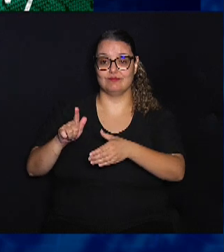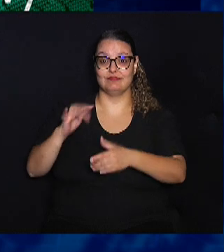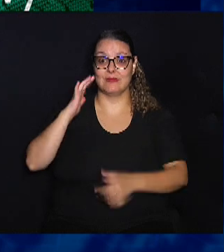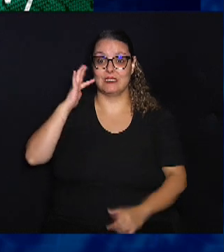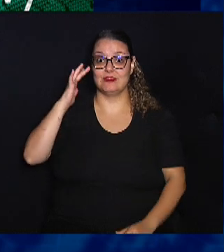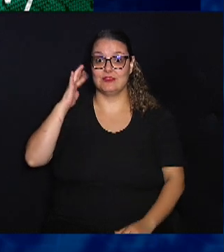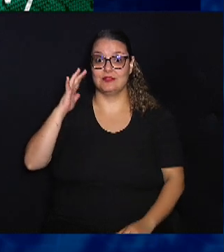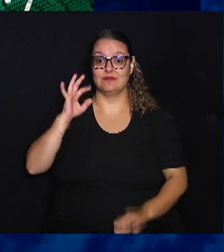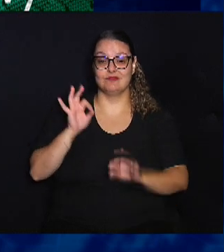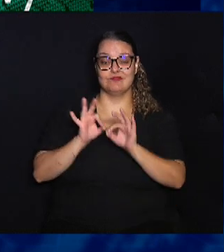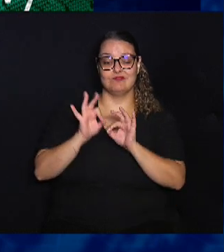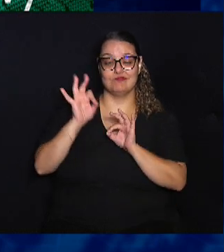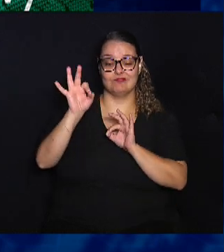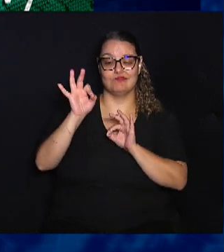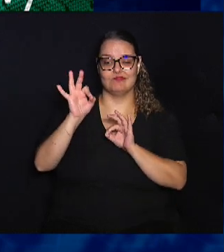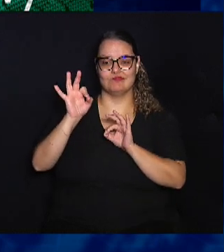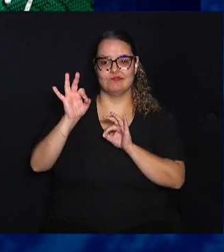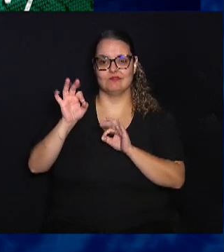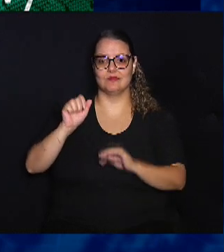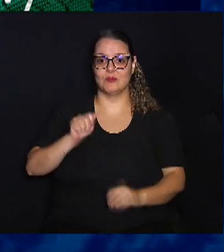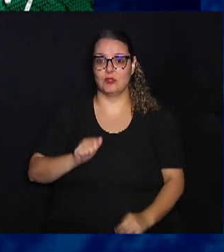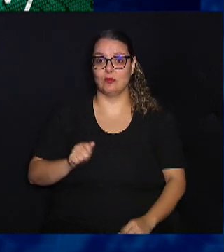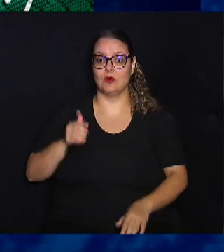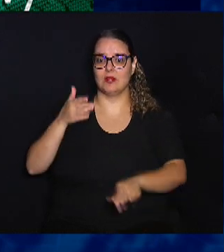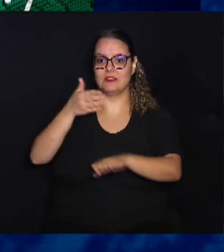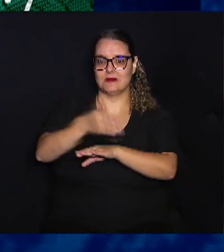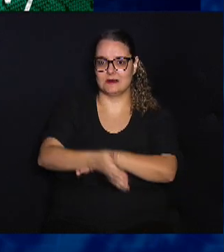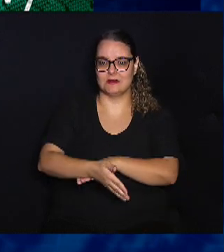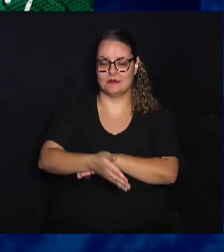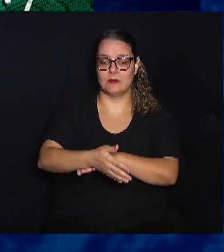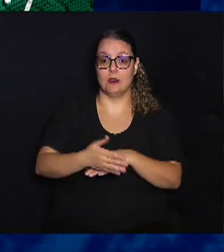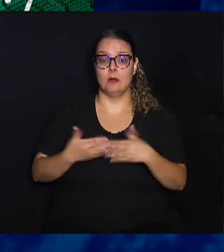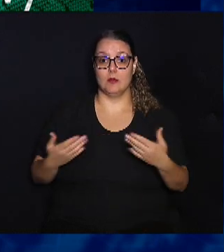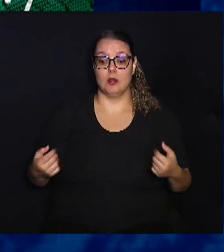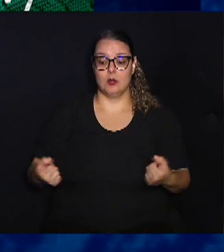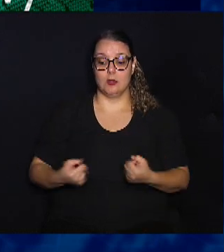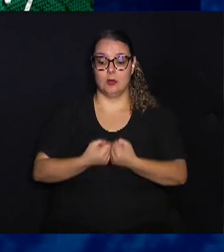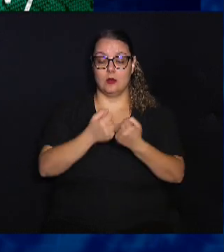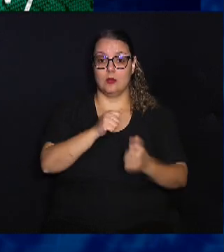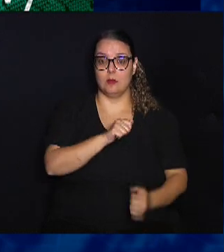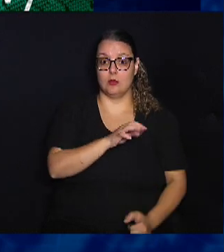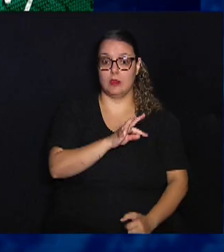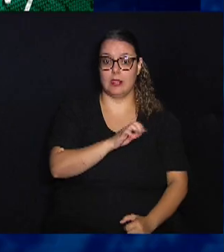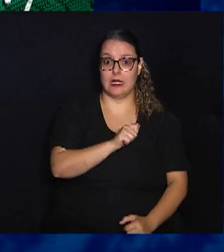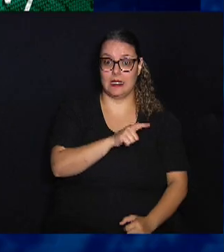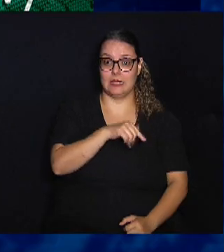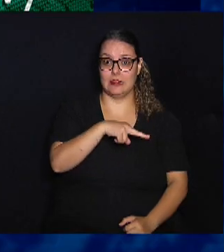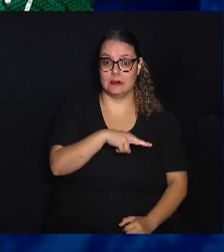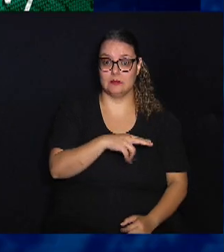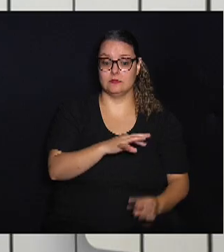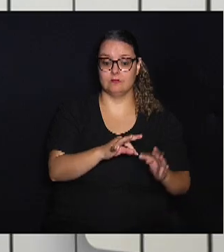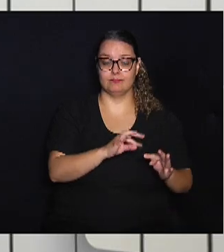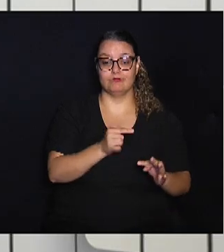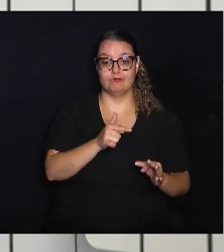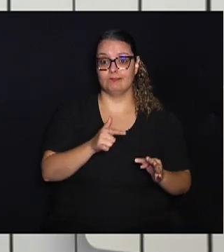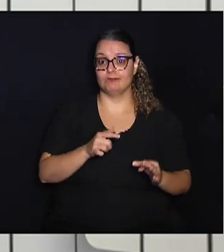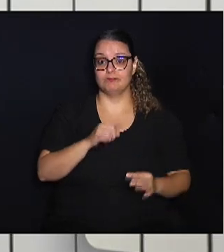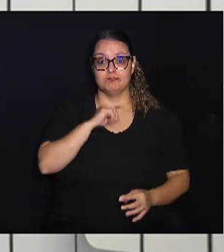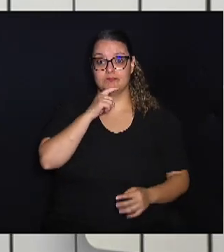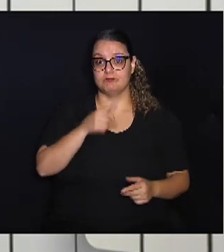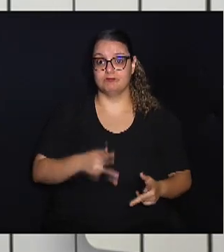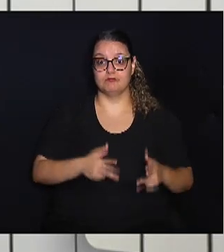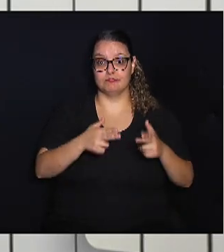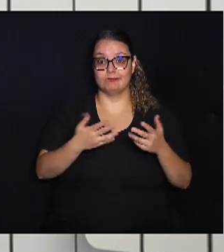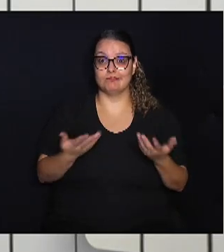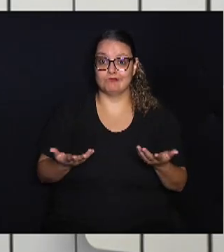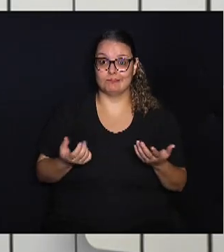meio distante do acesso. Para este confronto, o técnico Alan Al não tem nenhum atleta suspenso, mas